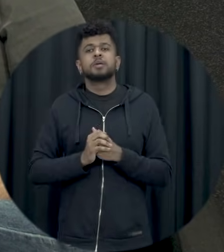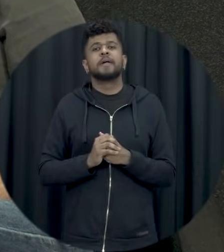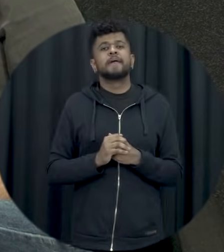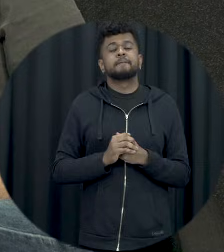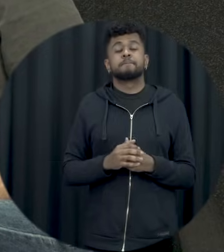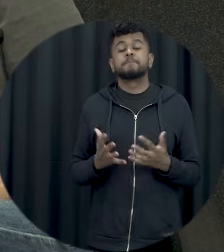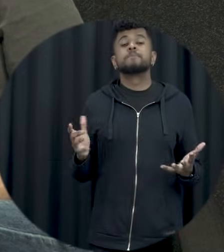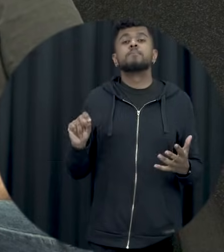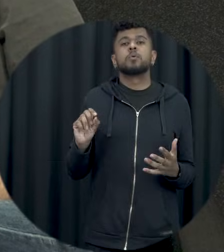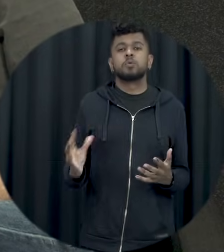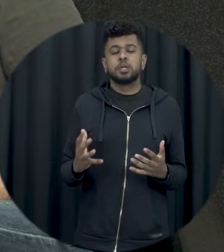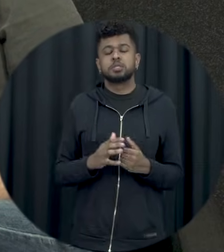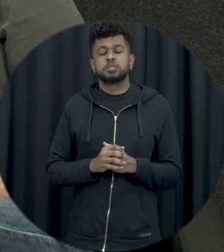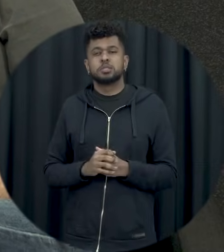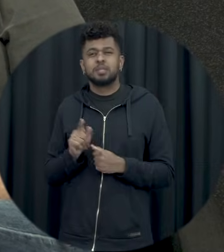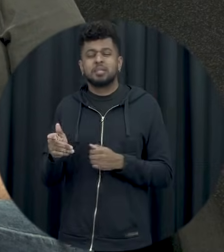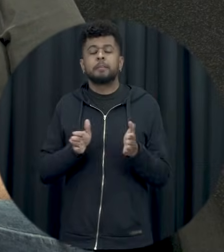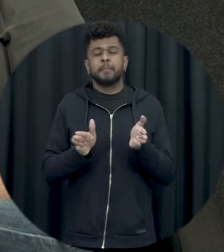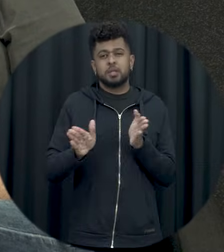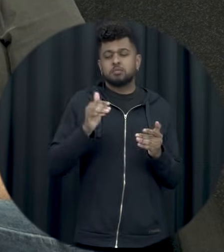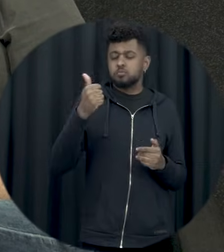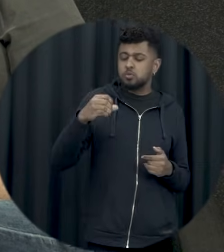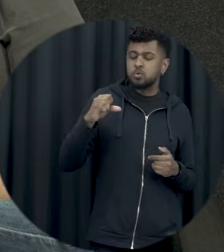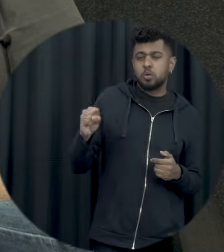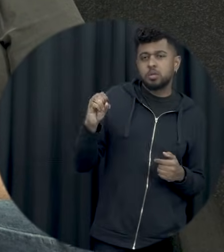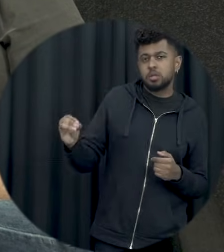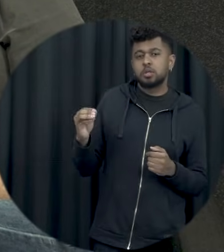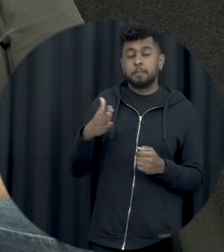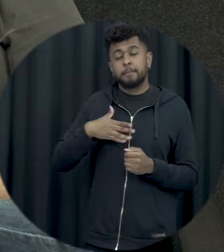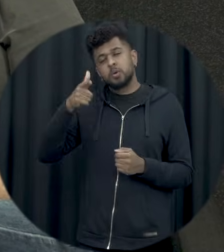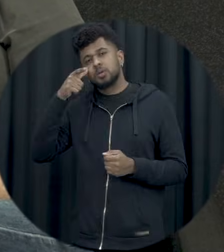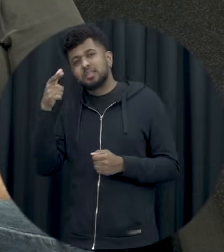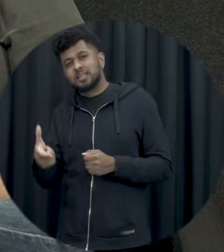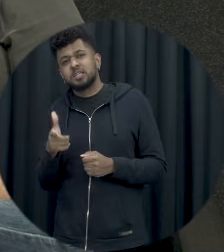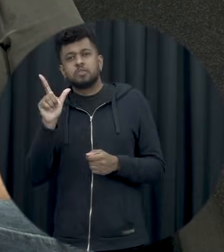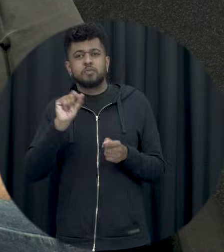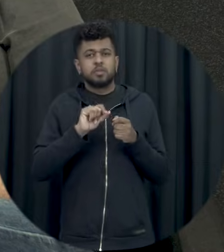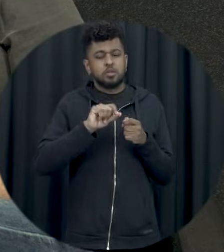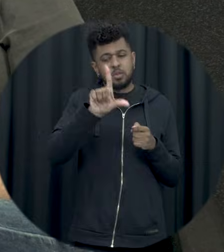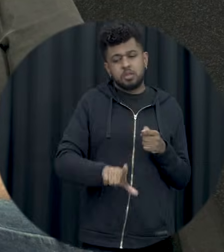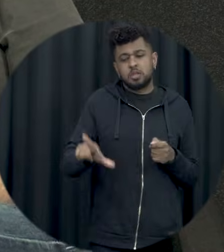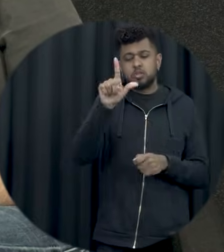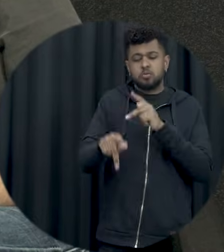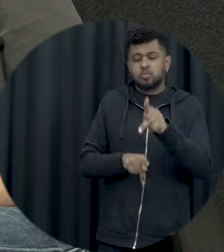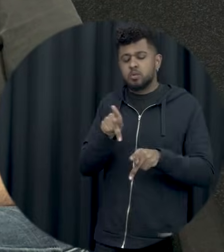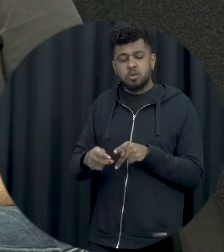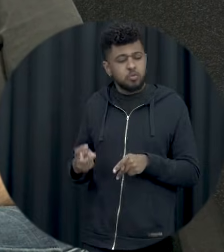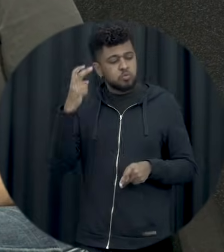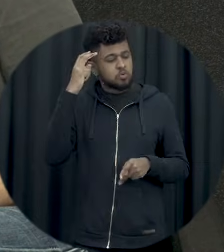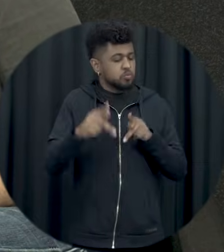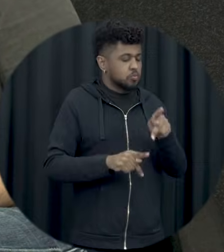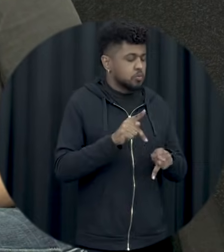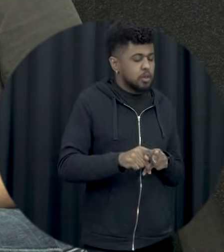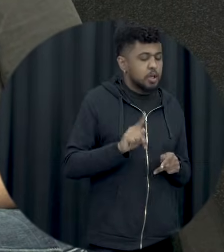o que acontece? Naquele período, nos anos 80, o meu interesse, que continuava sendo literatura popular, cultura popular, literatura oral, era